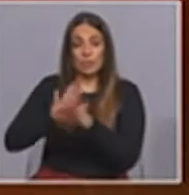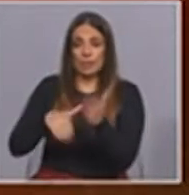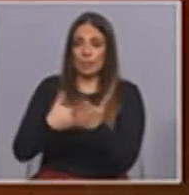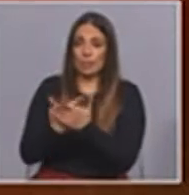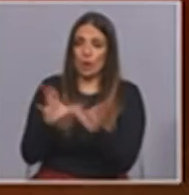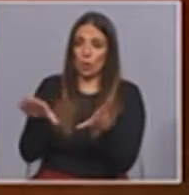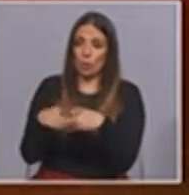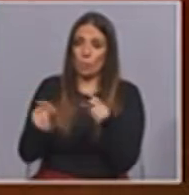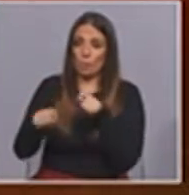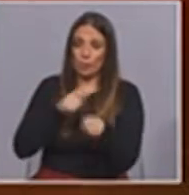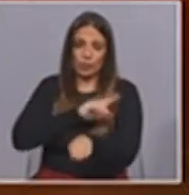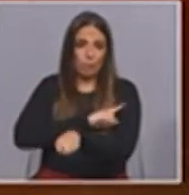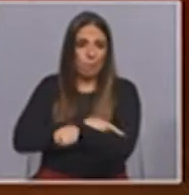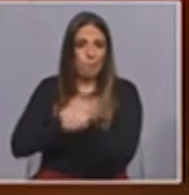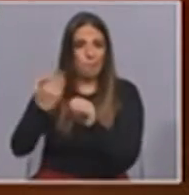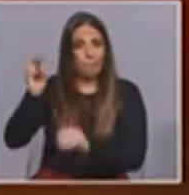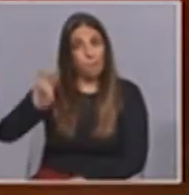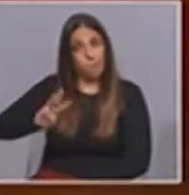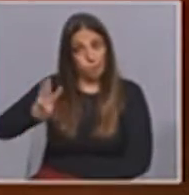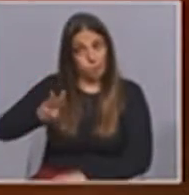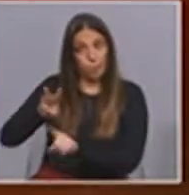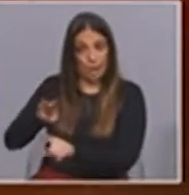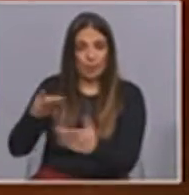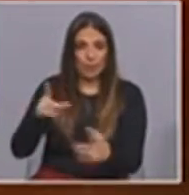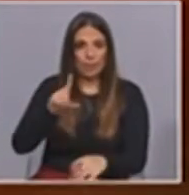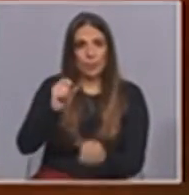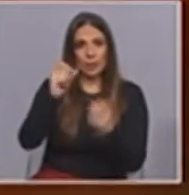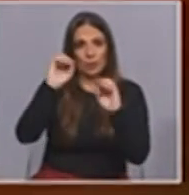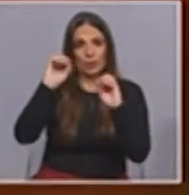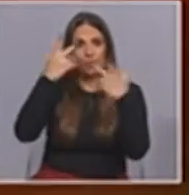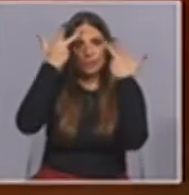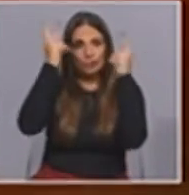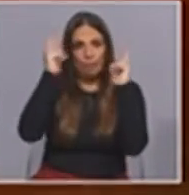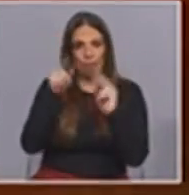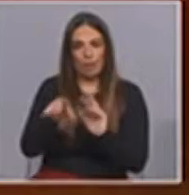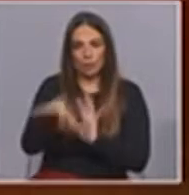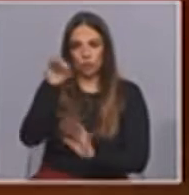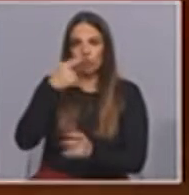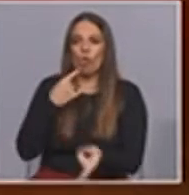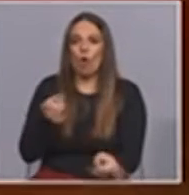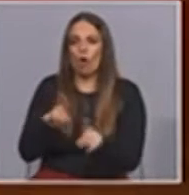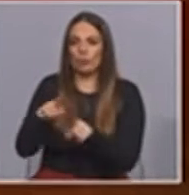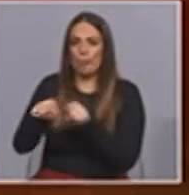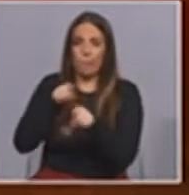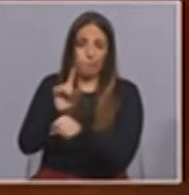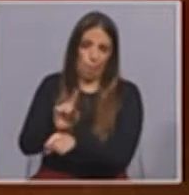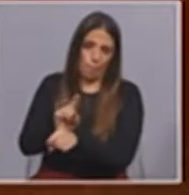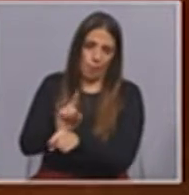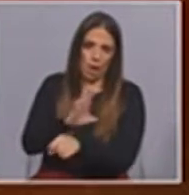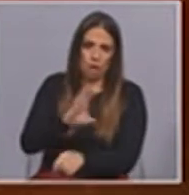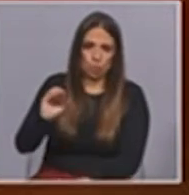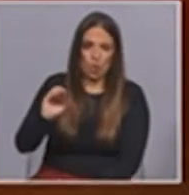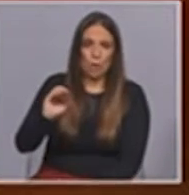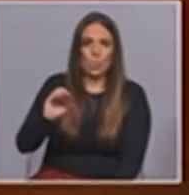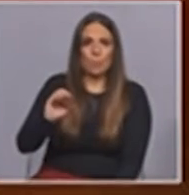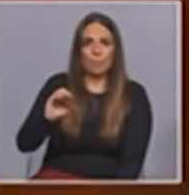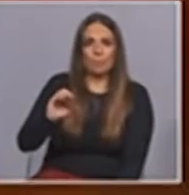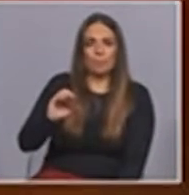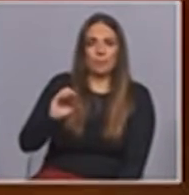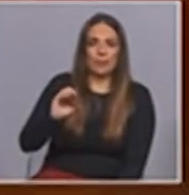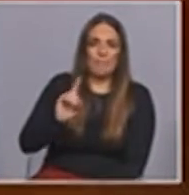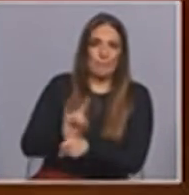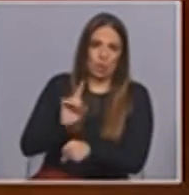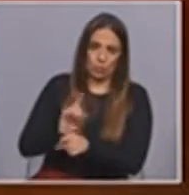terceira força política. Também a Iniciativa Liberal, que reelegeu João Cotrim de Figueiredo como líder no último fim de